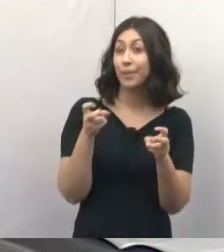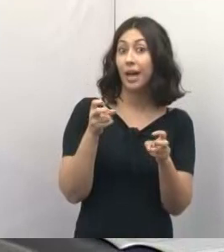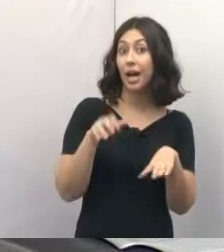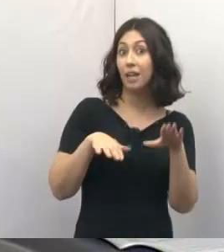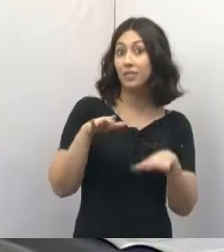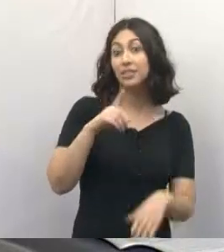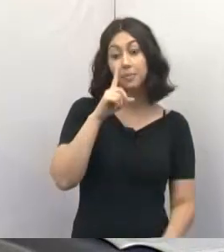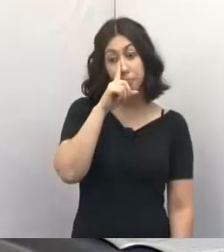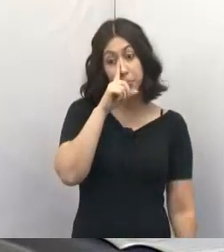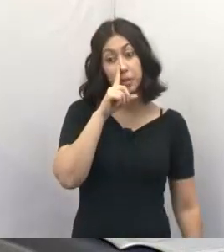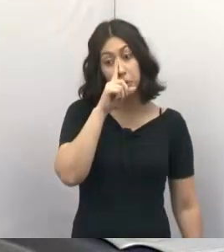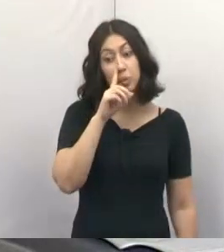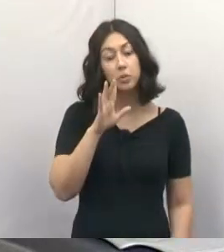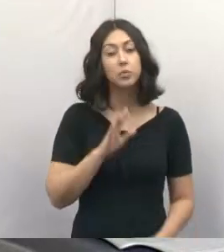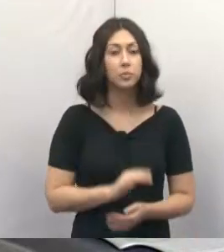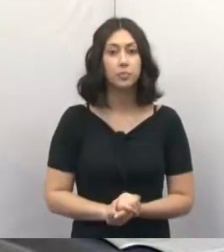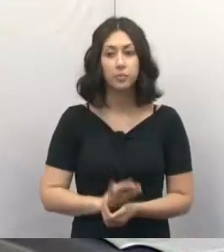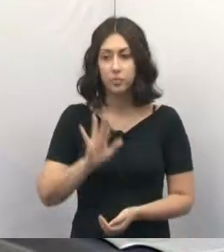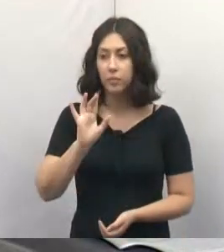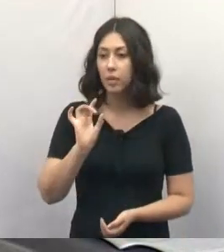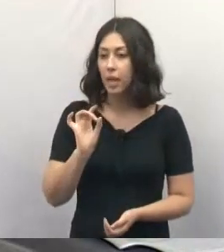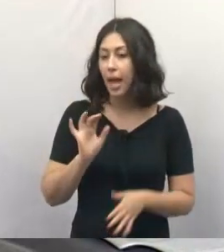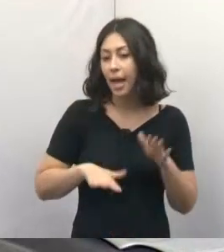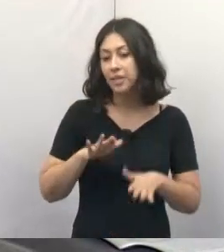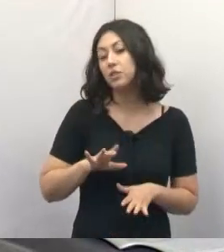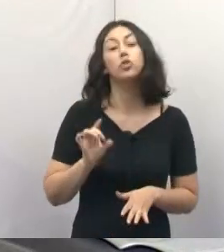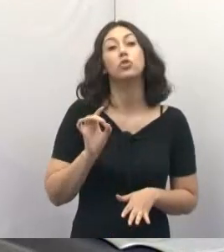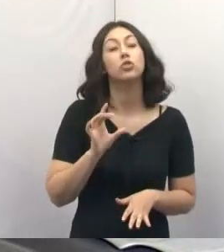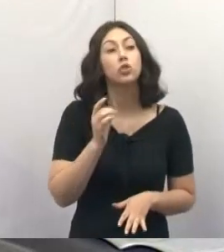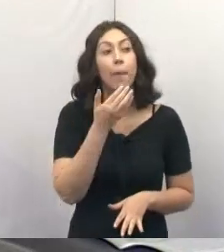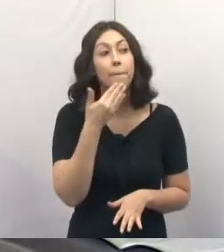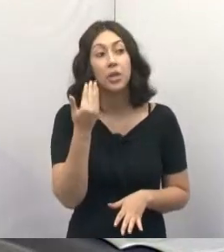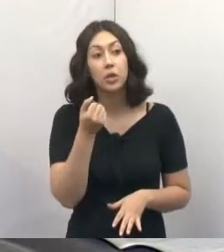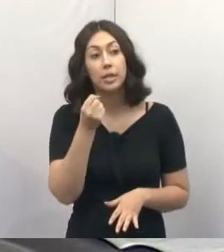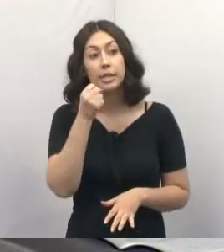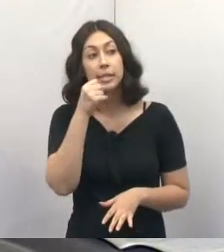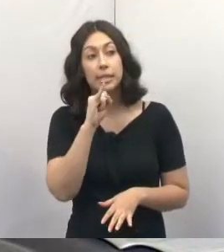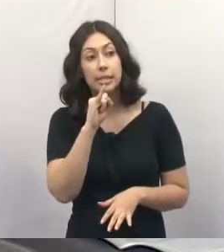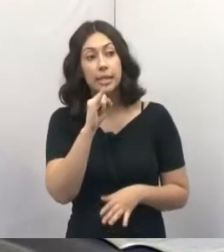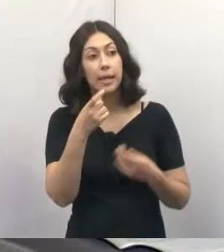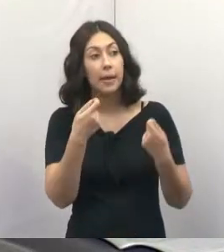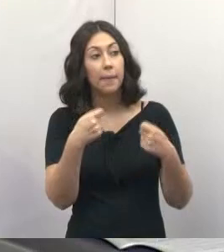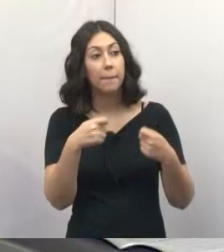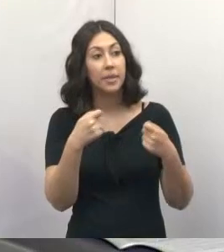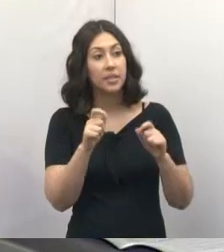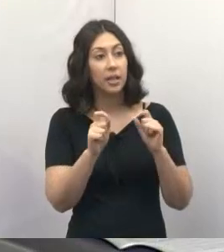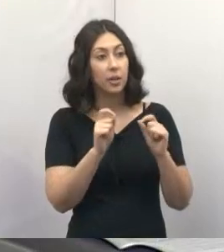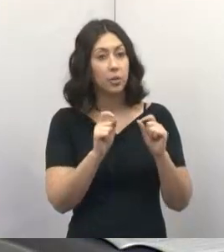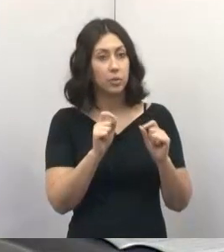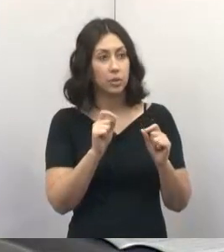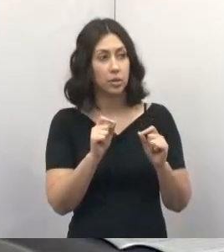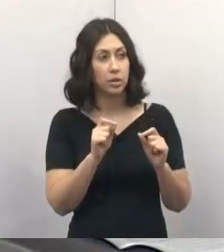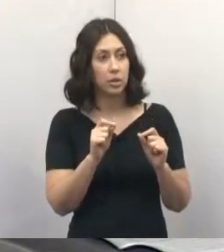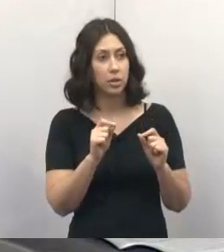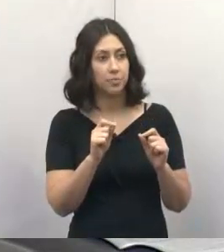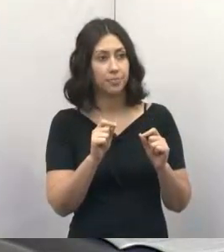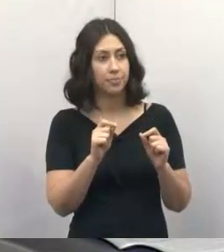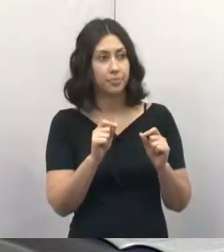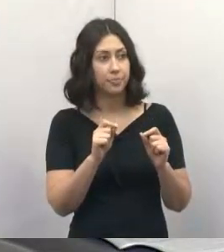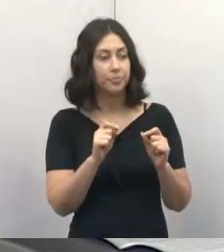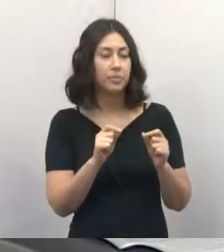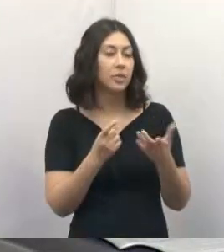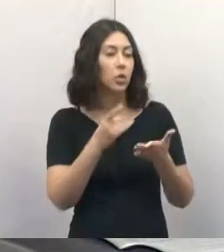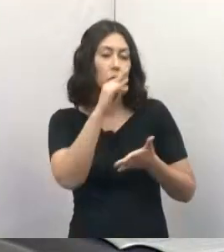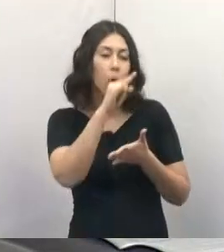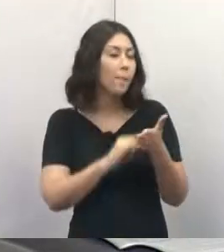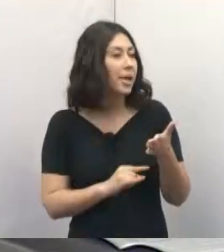de endividamento que... Talvez só valha a pena, Abner, se ele precisar da certidão negativa de bate-pronto para passar uma